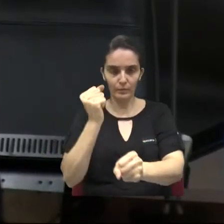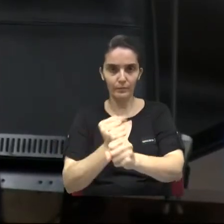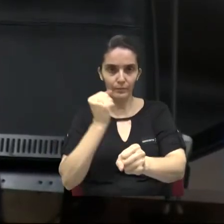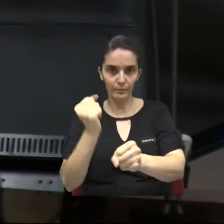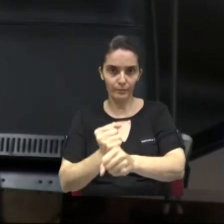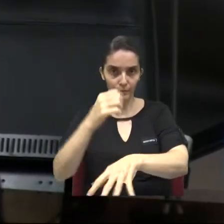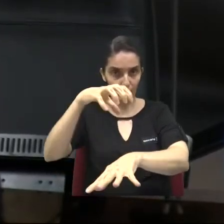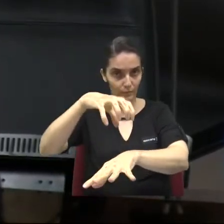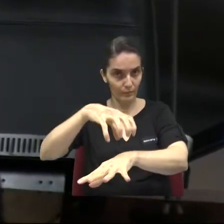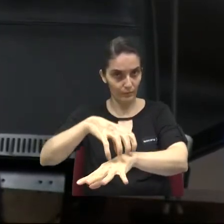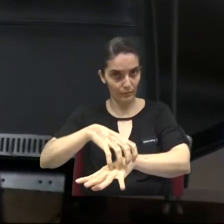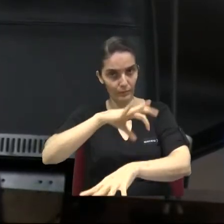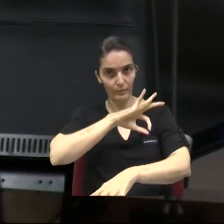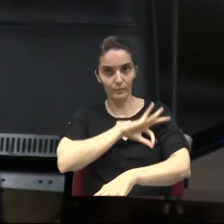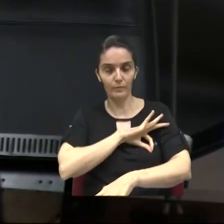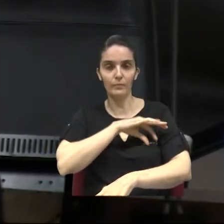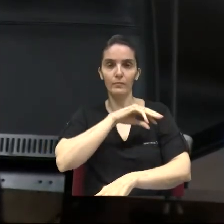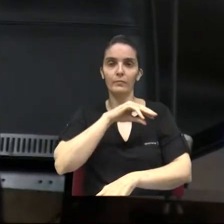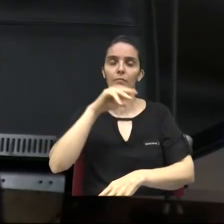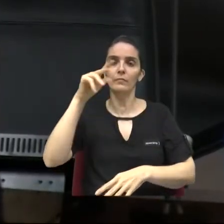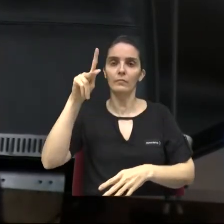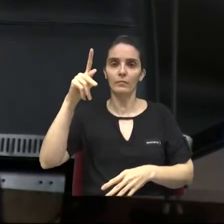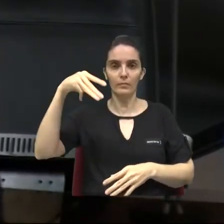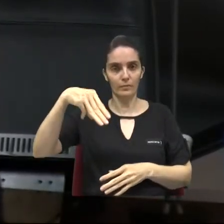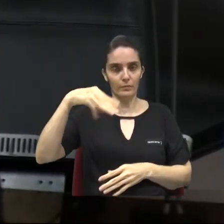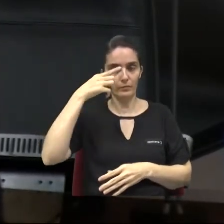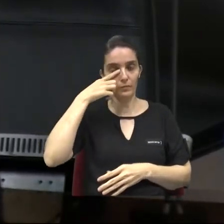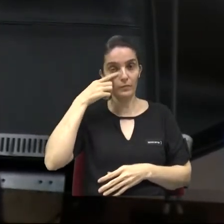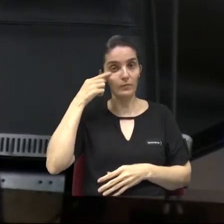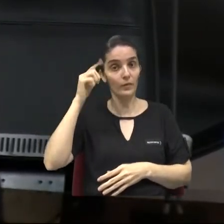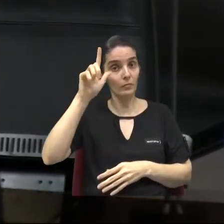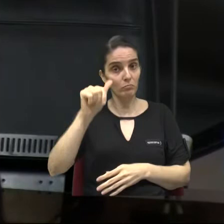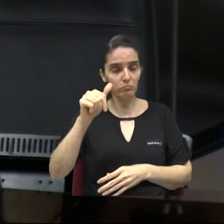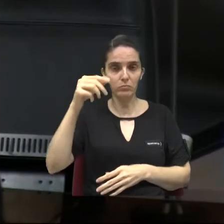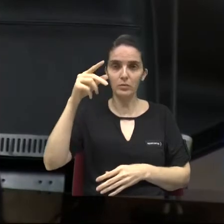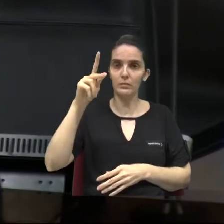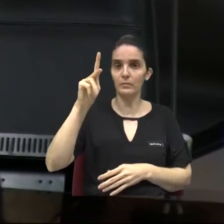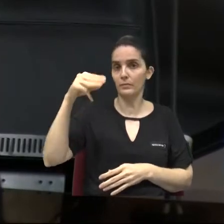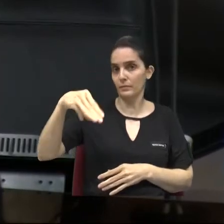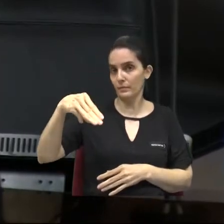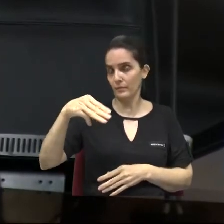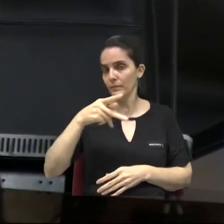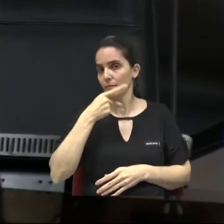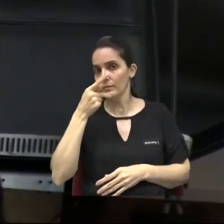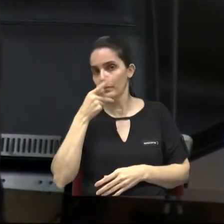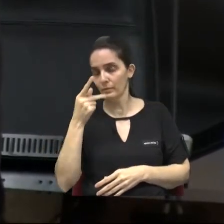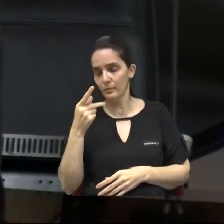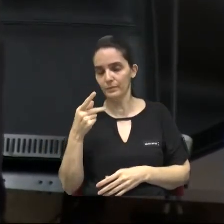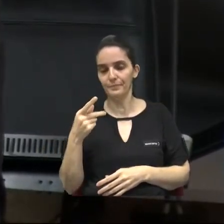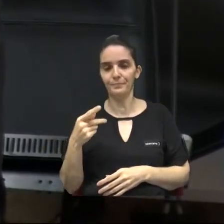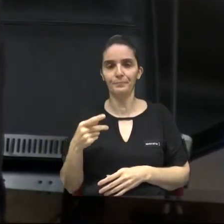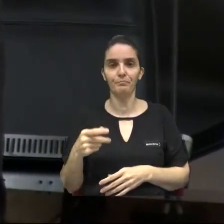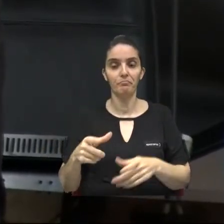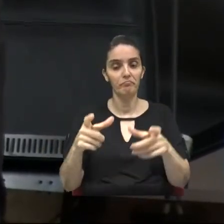Militar. E aí veio uma ordem da Polícia Militar que aquele espaço já não